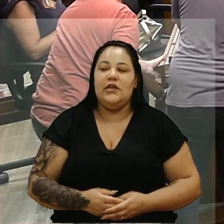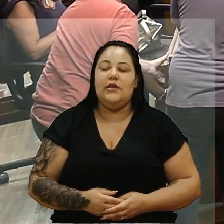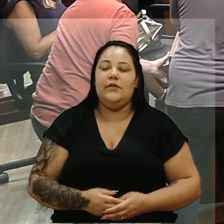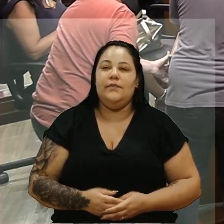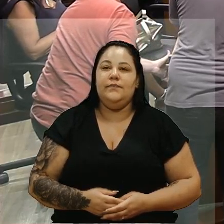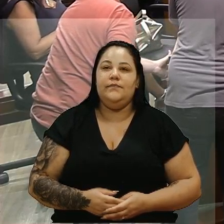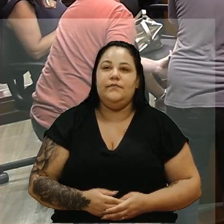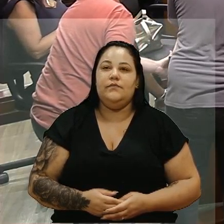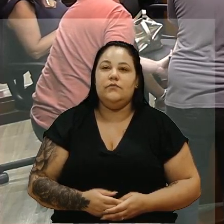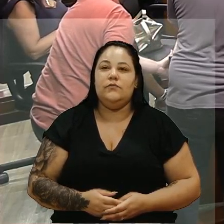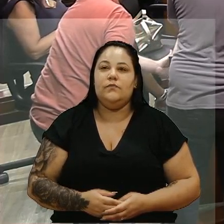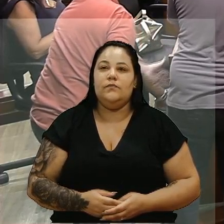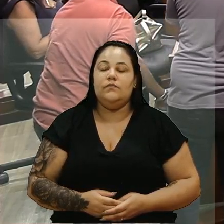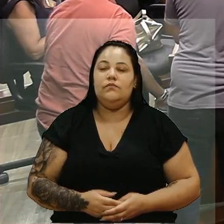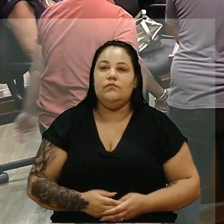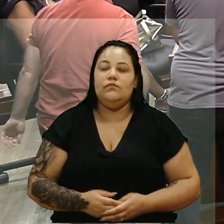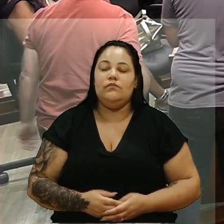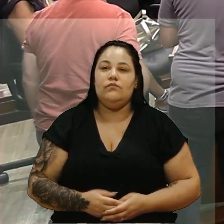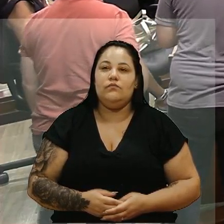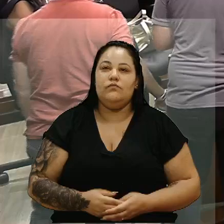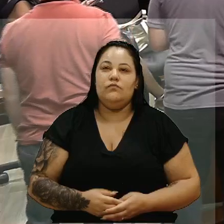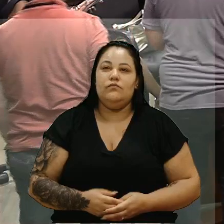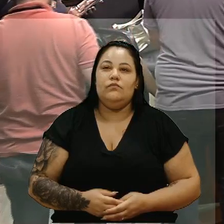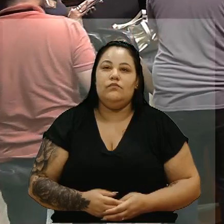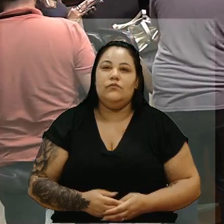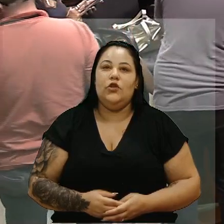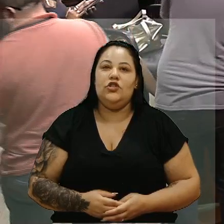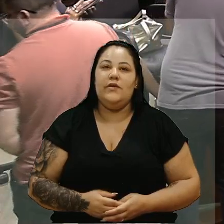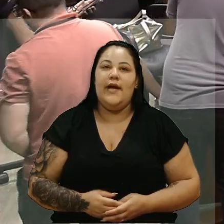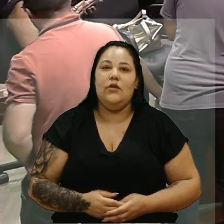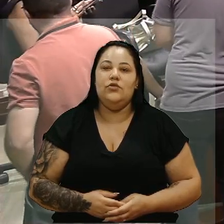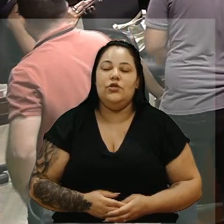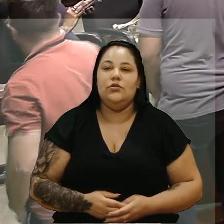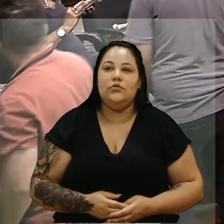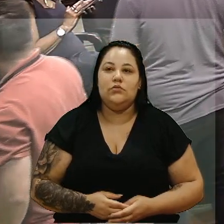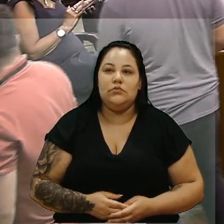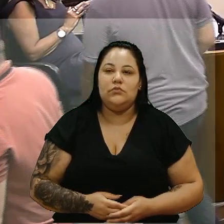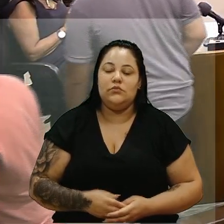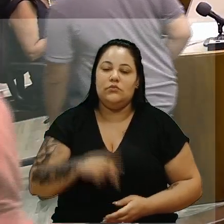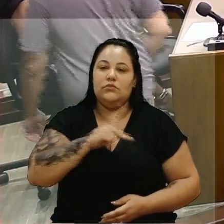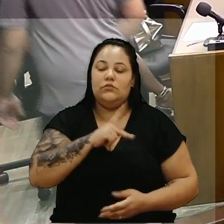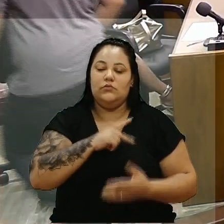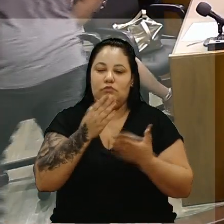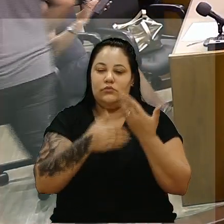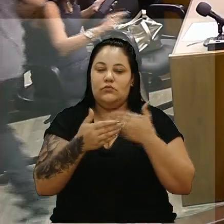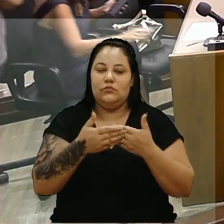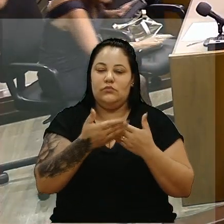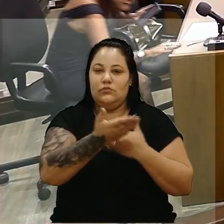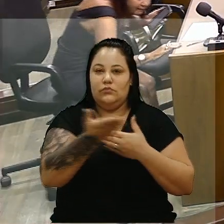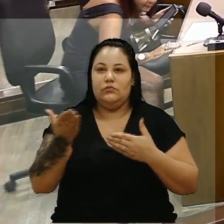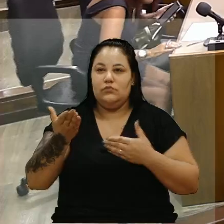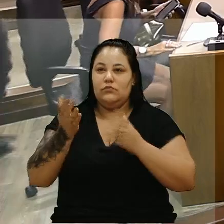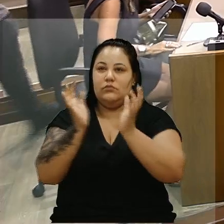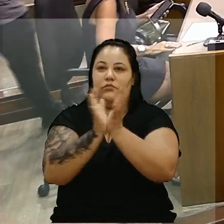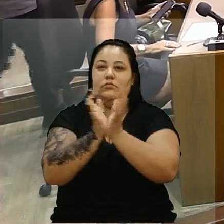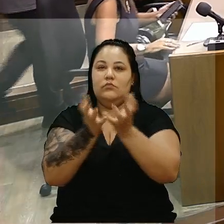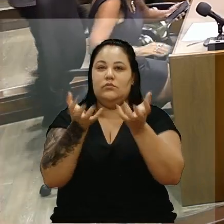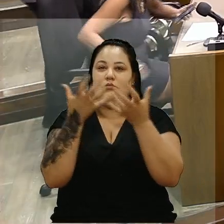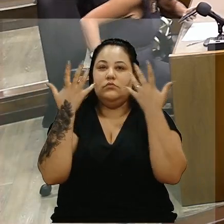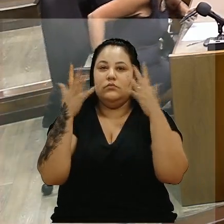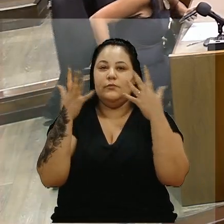Senhor presidente, nobres pares, eu queria aqui parabenizar a